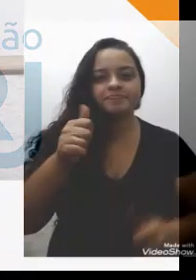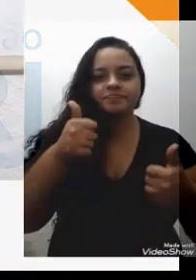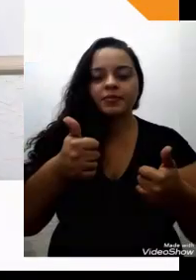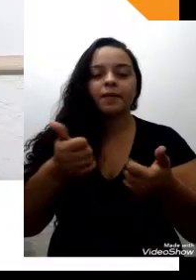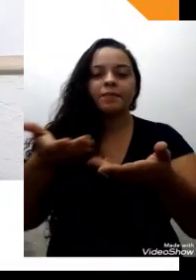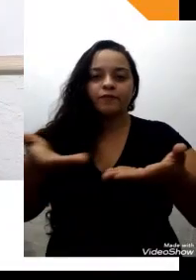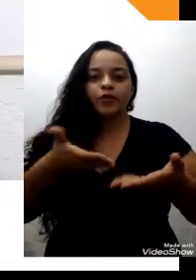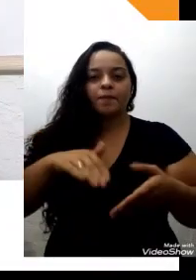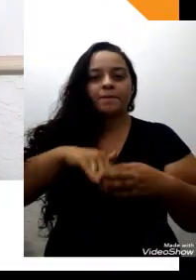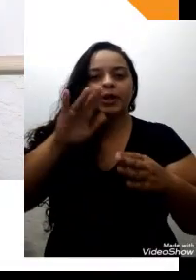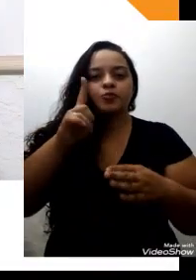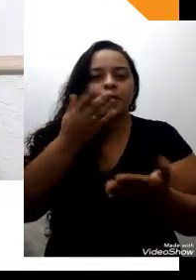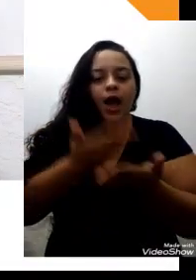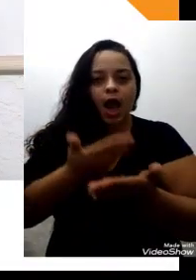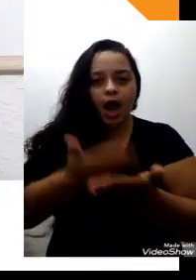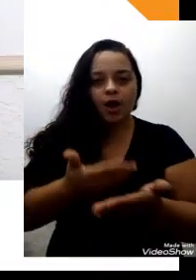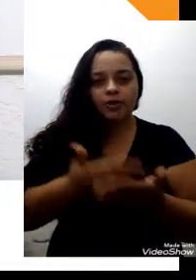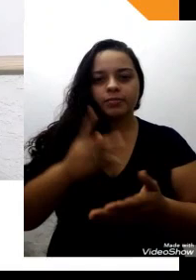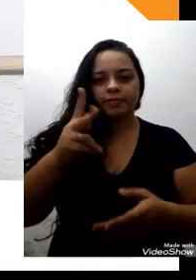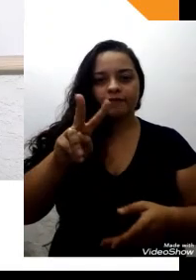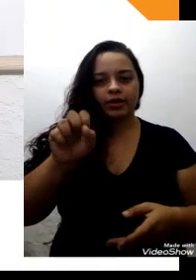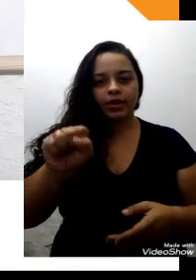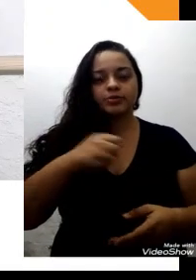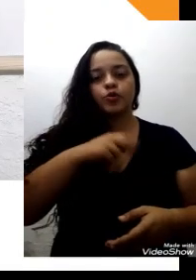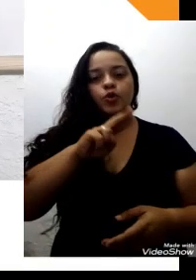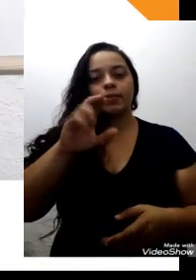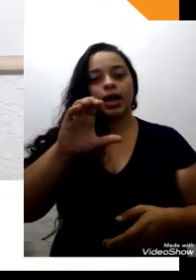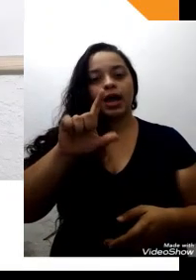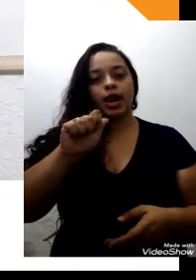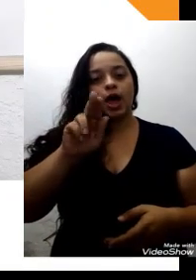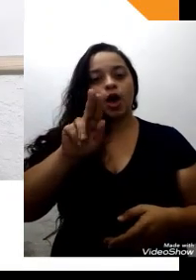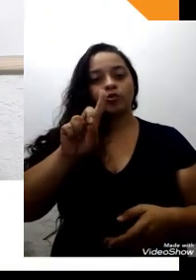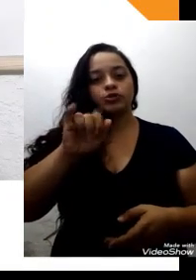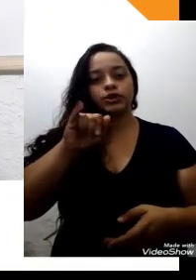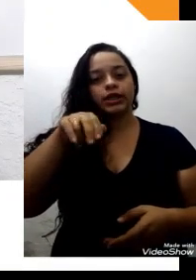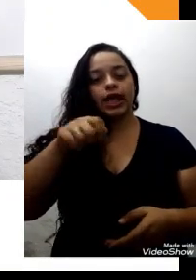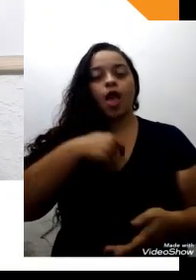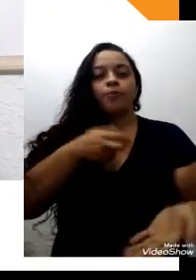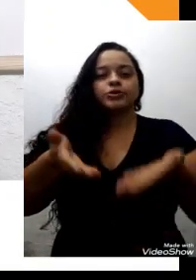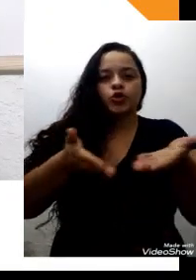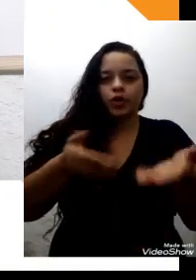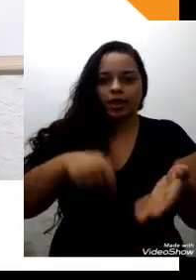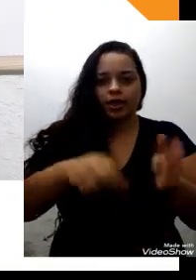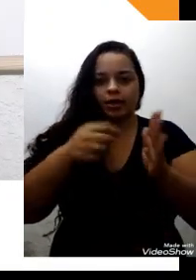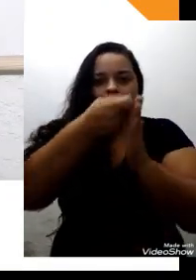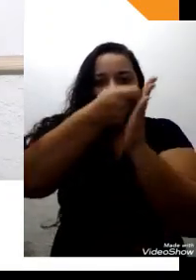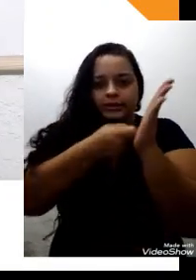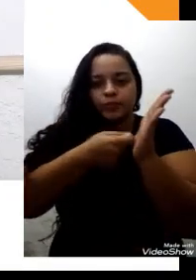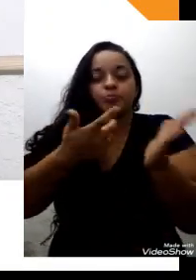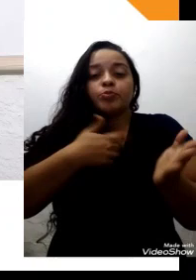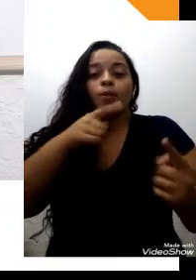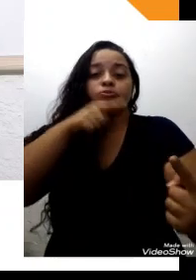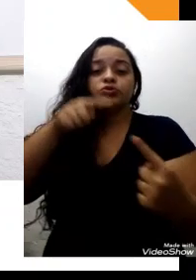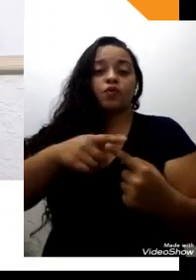Oi, pessoal. Bem-vindos a mais uma aula do CEDERJ. Meu nome é Claudine e sou mediadora de redação. O meu